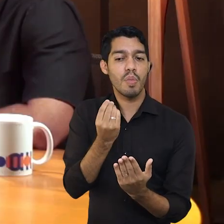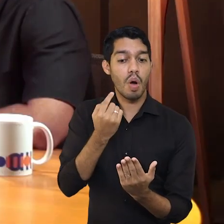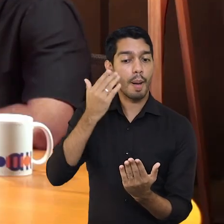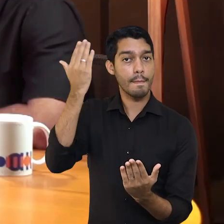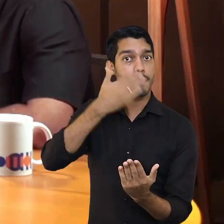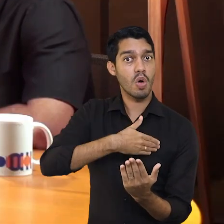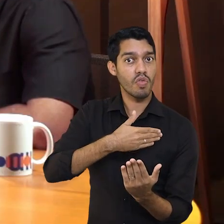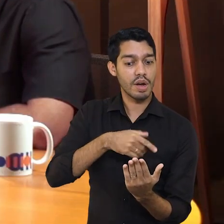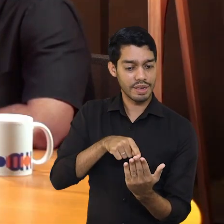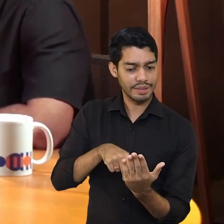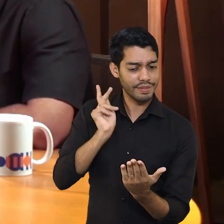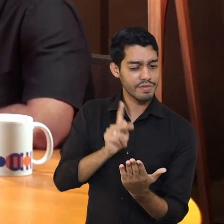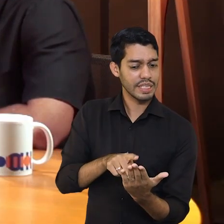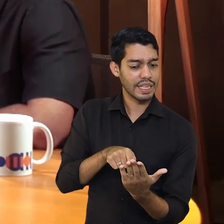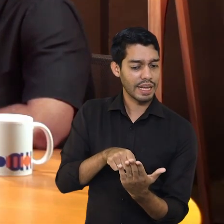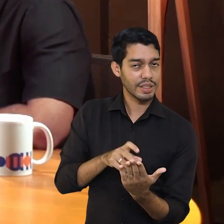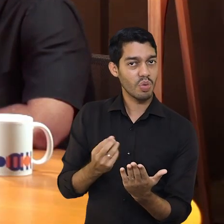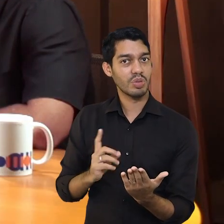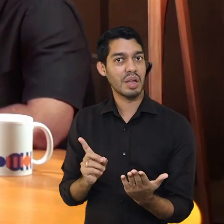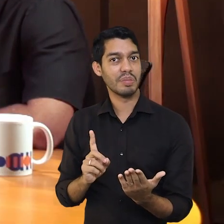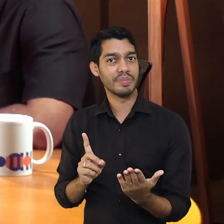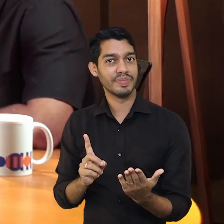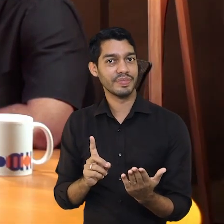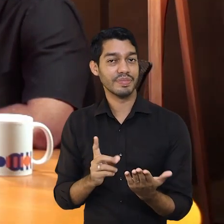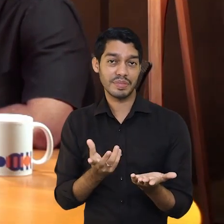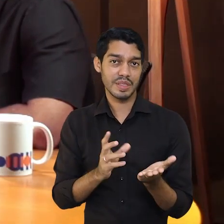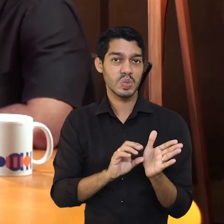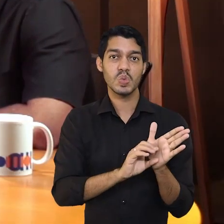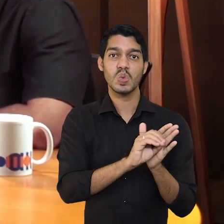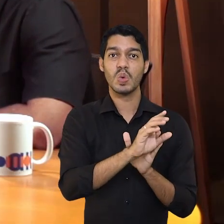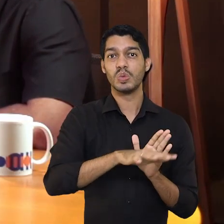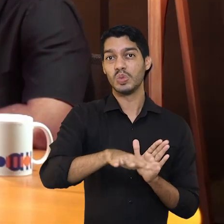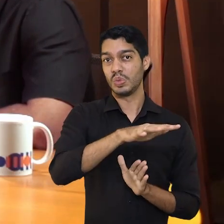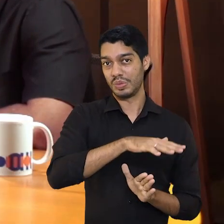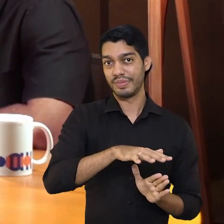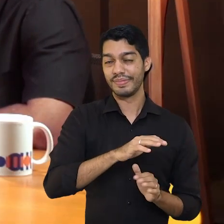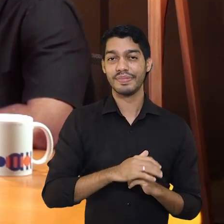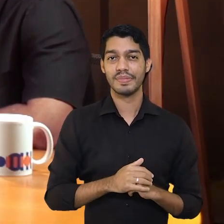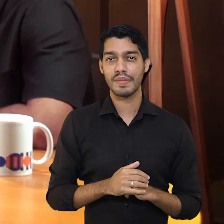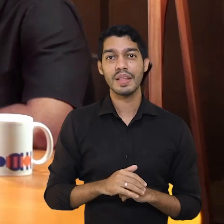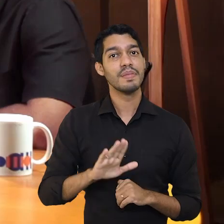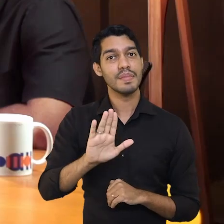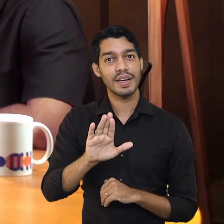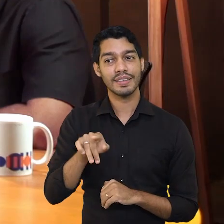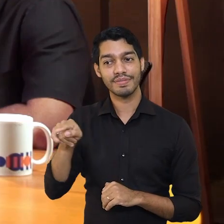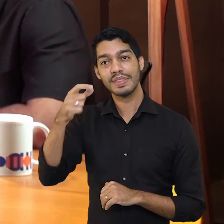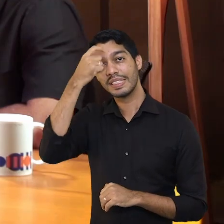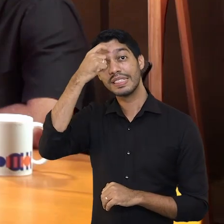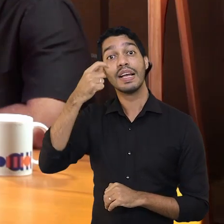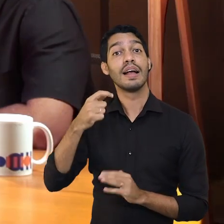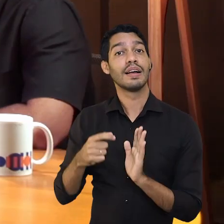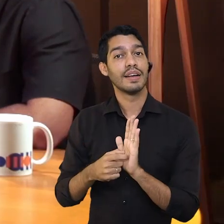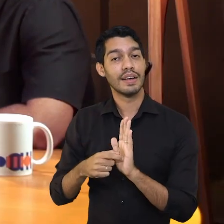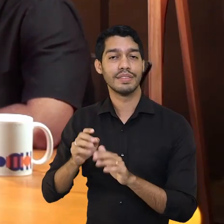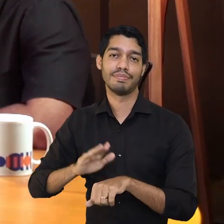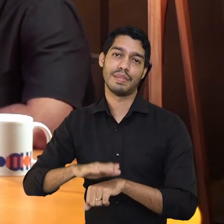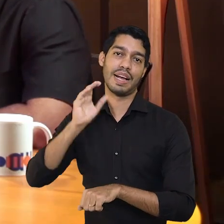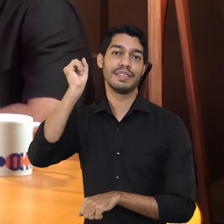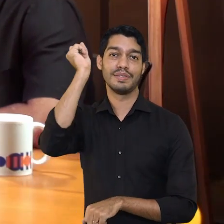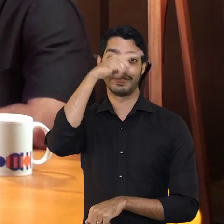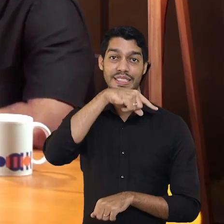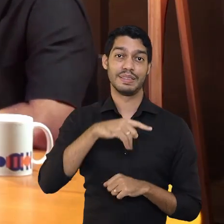de aprofundamento do conteúdo. No Google em geral. Quando a gente vai para IA, esse drama ele fica um pouco mais intenso,